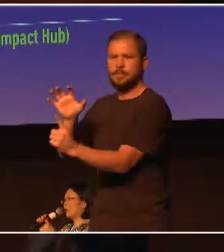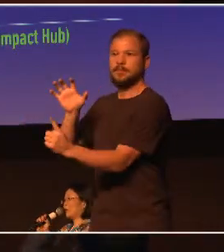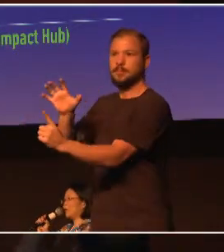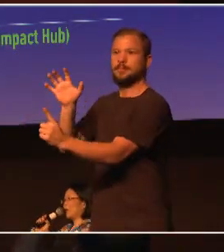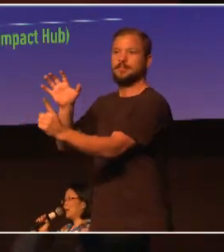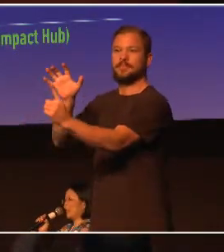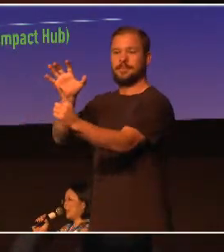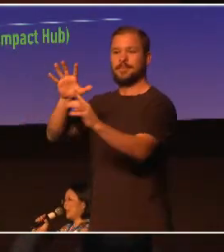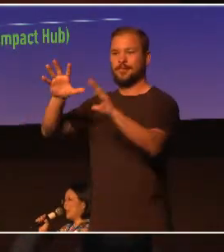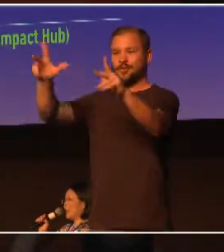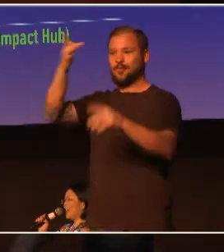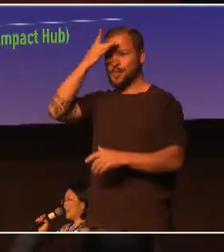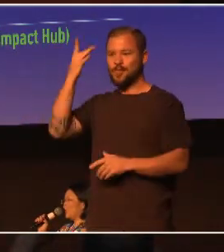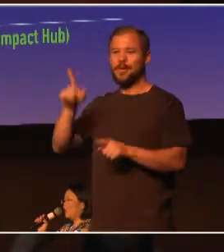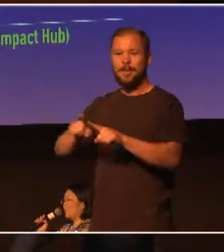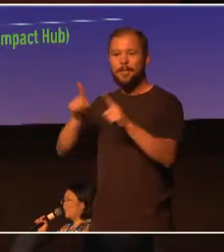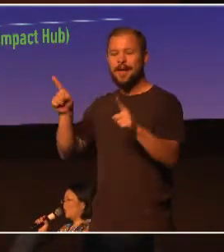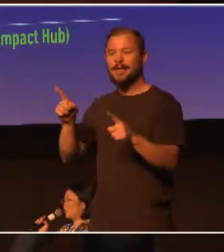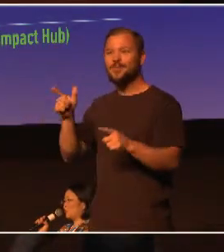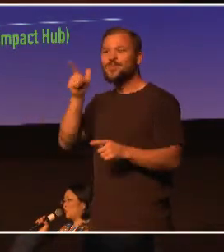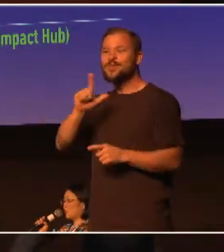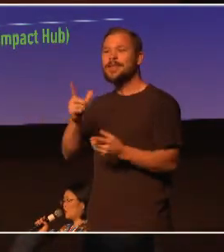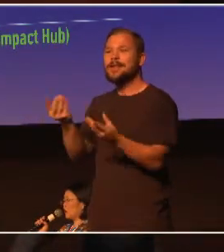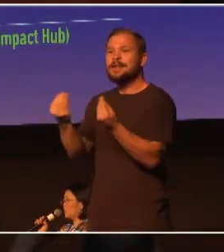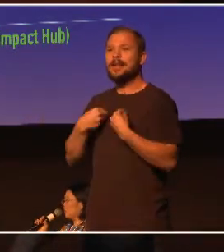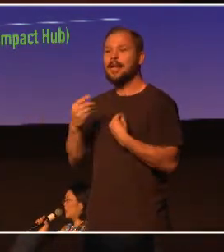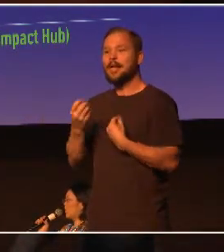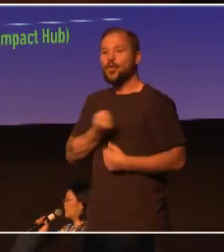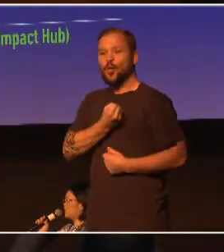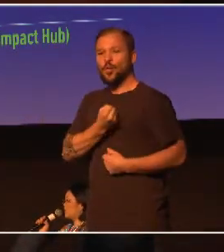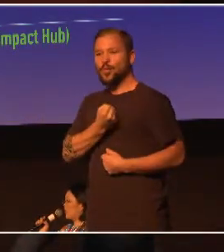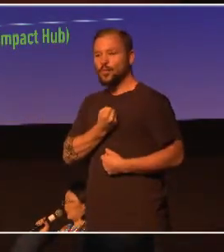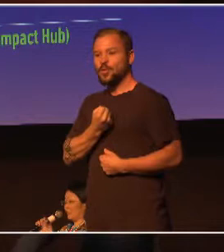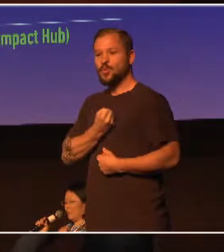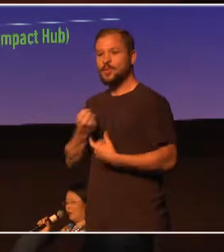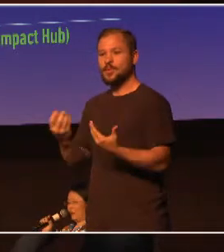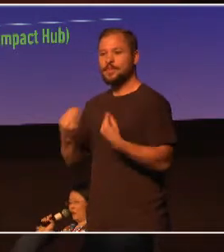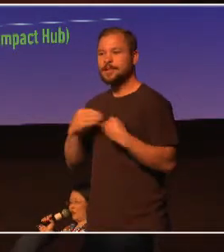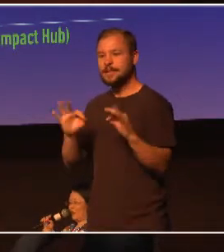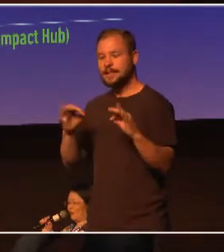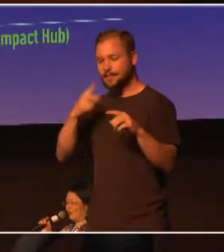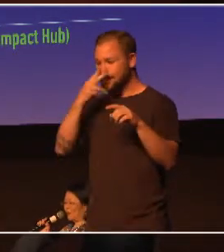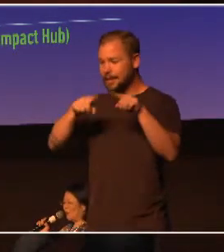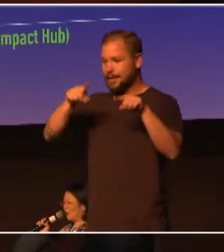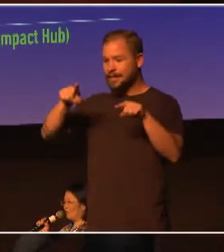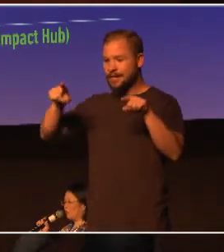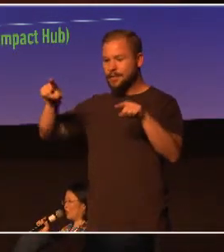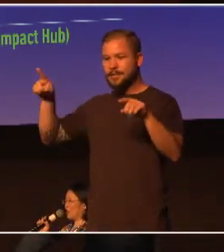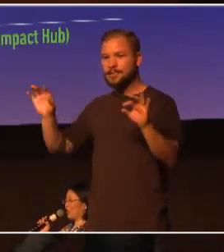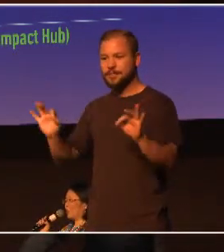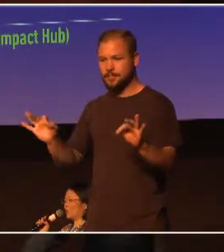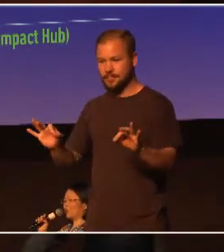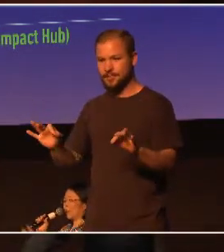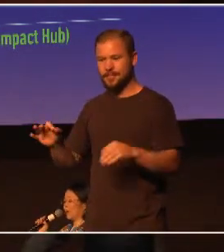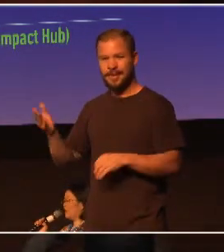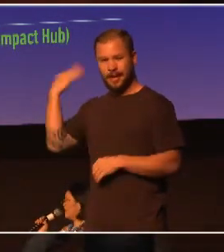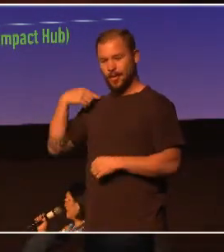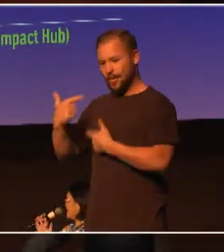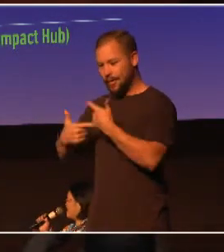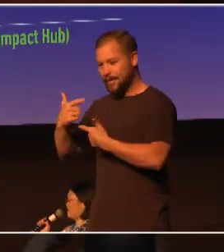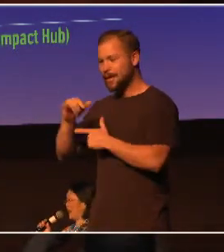mas você também não tem muitos números. Eu ainda não tenho isso. E, para mim, né, que trabalhava com indicadores, KPIs